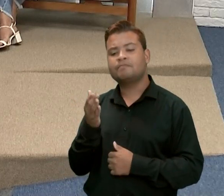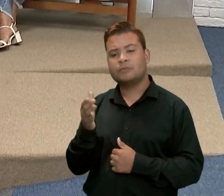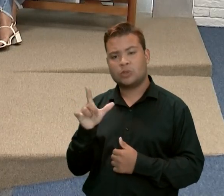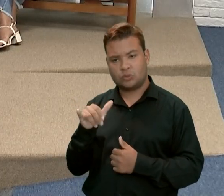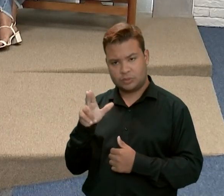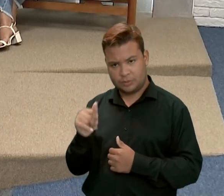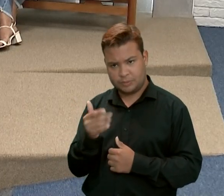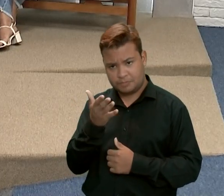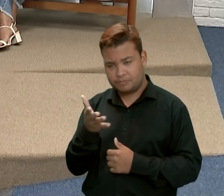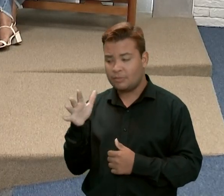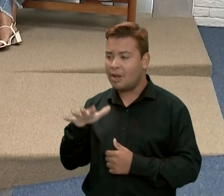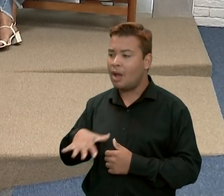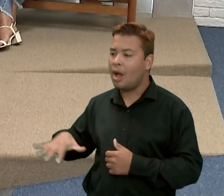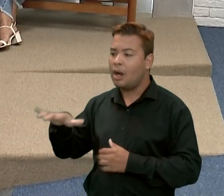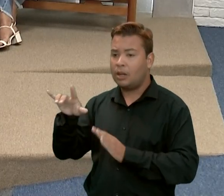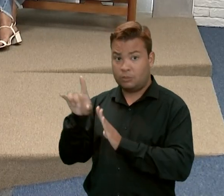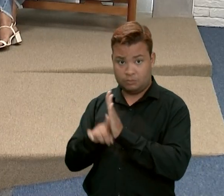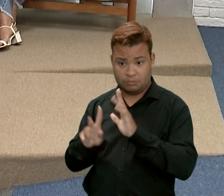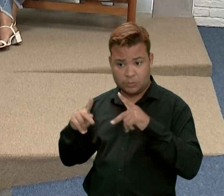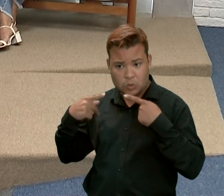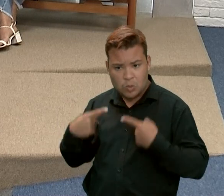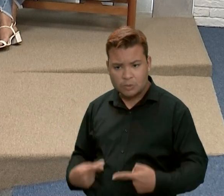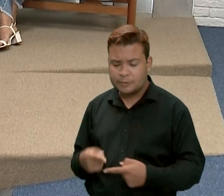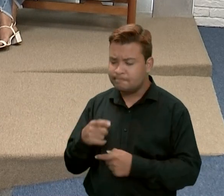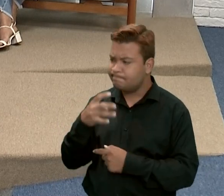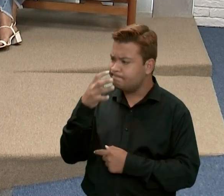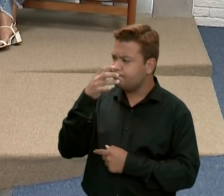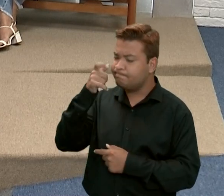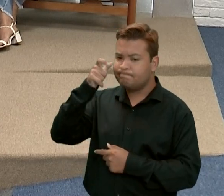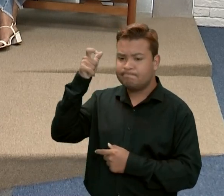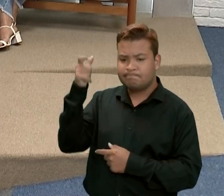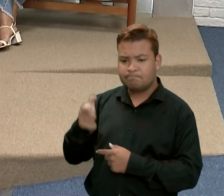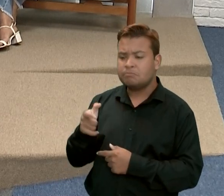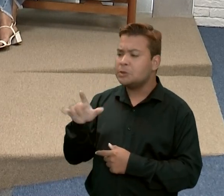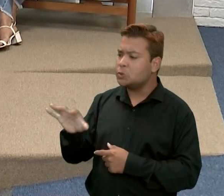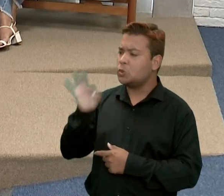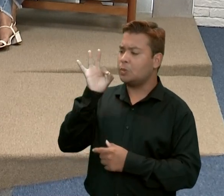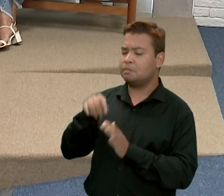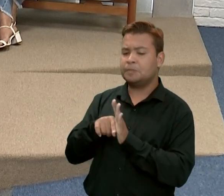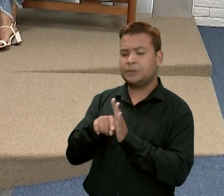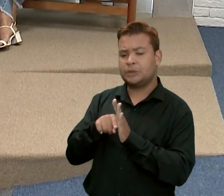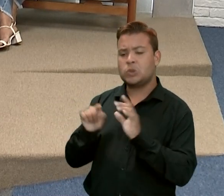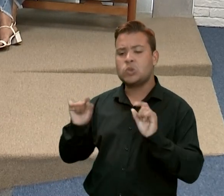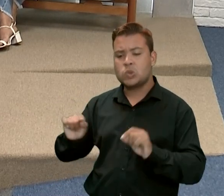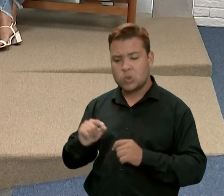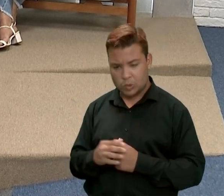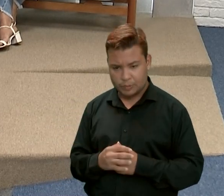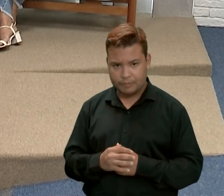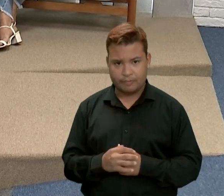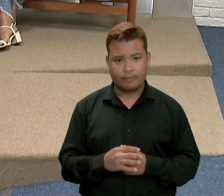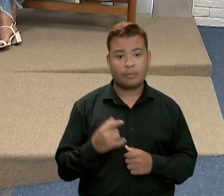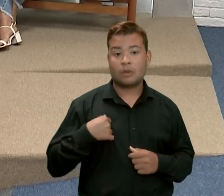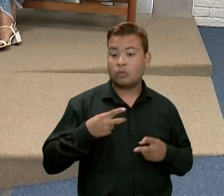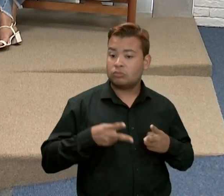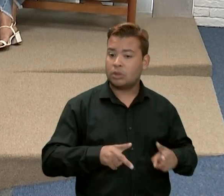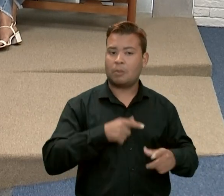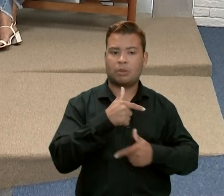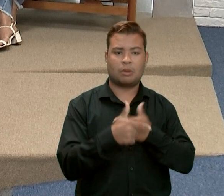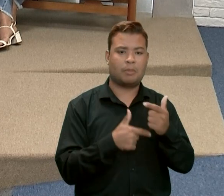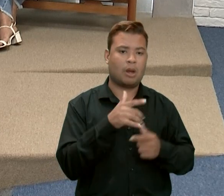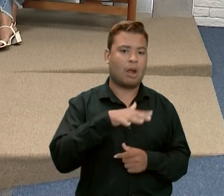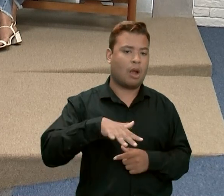universo dos direitos humanos, o que te chamou a atenção para ser tema de pesquisa? Eu sempre trabalhei com questões ambientais,